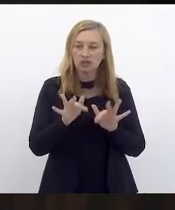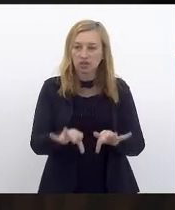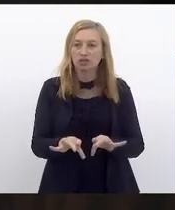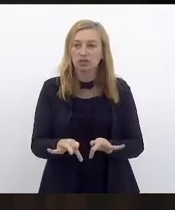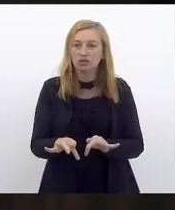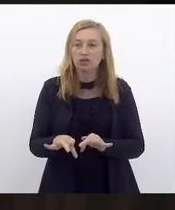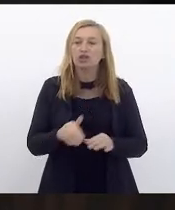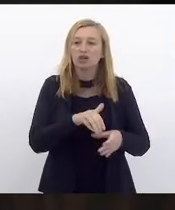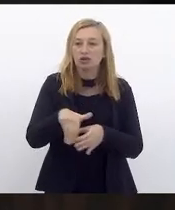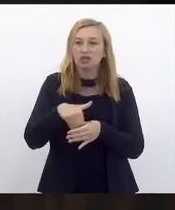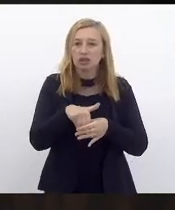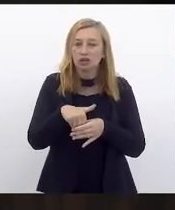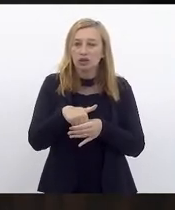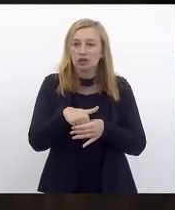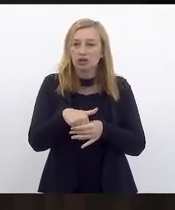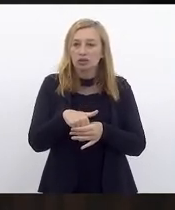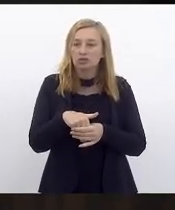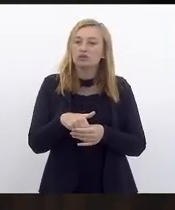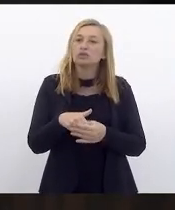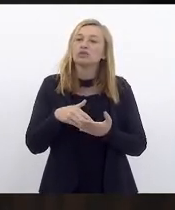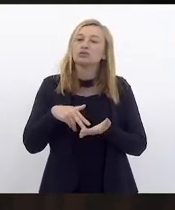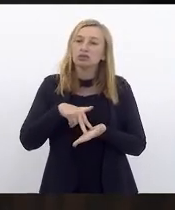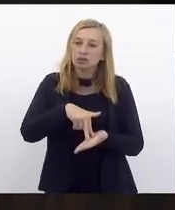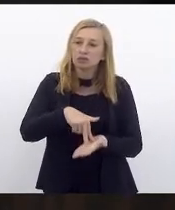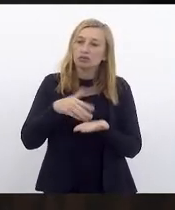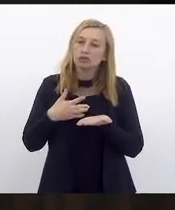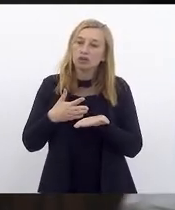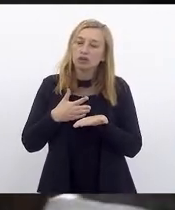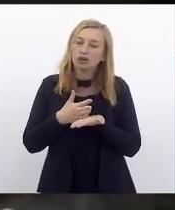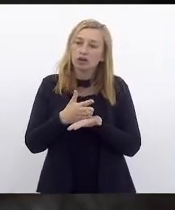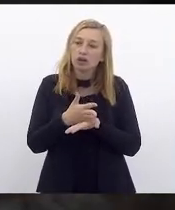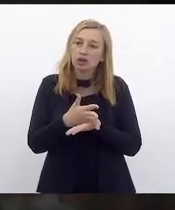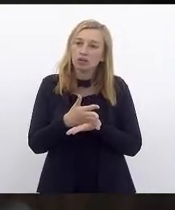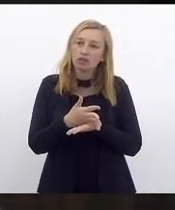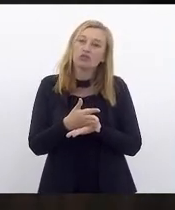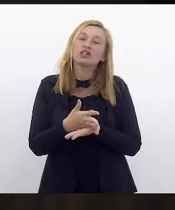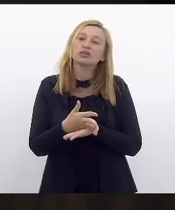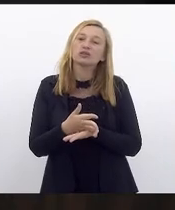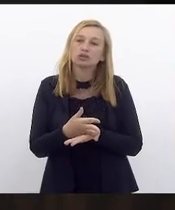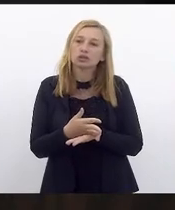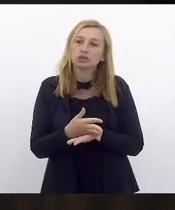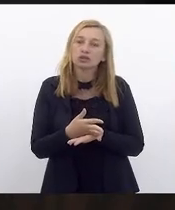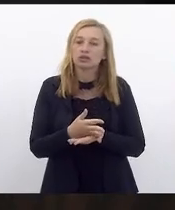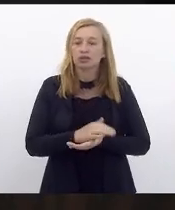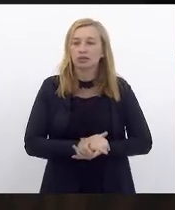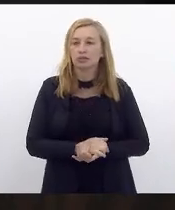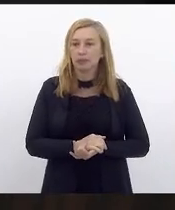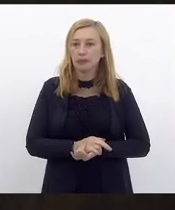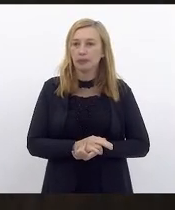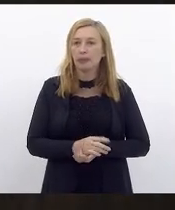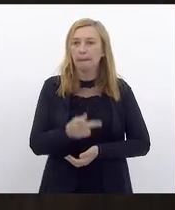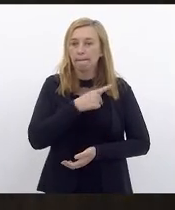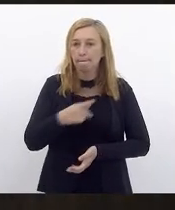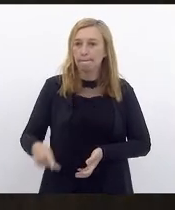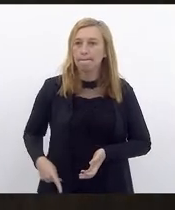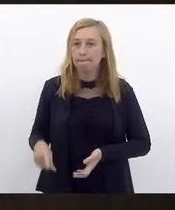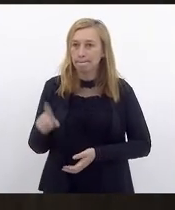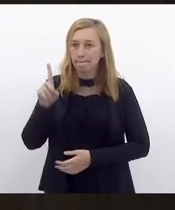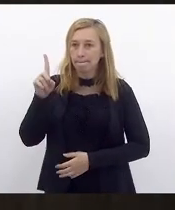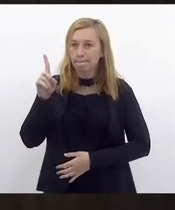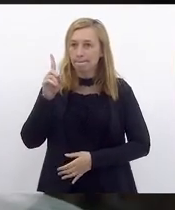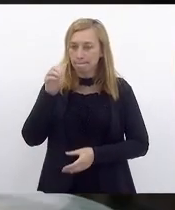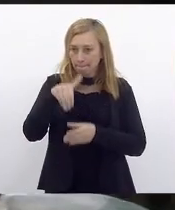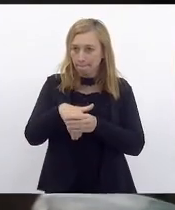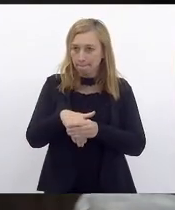encerrada a discussão, em votação. Os senhores que aprovam, permaneçam como estão. Aprovado. Vai a promulgação. Presidente, declaração de